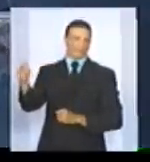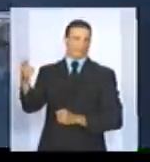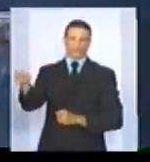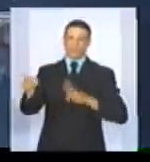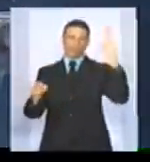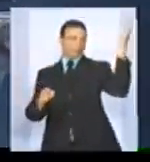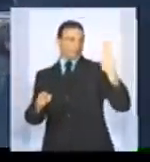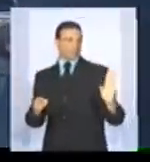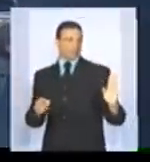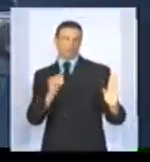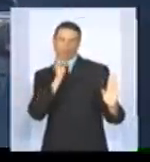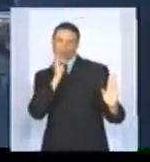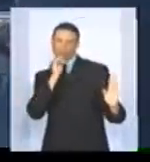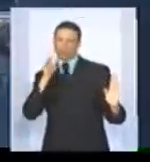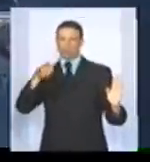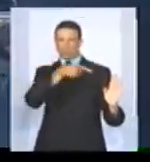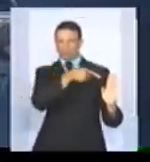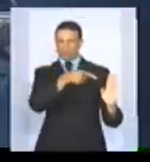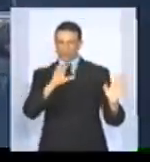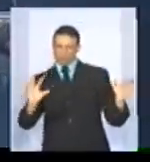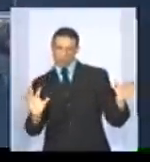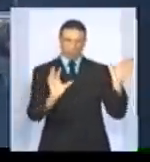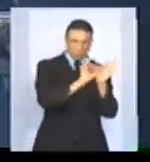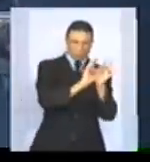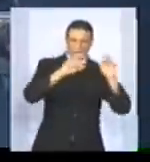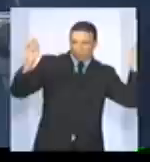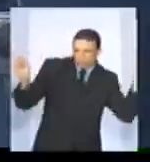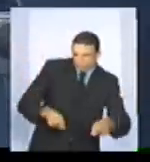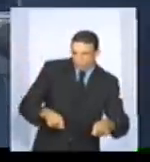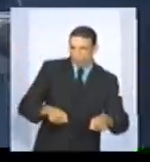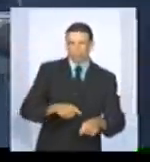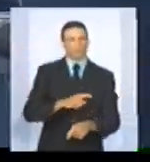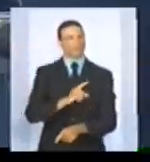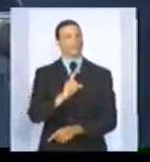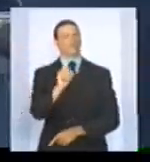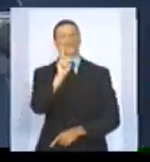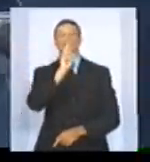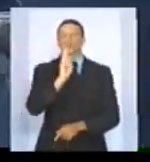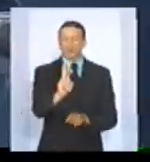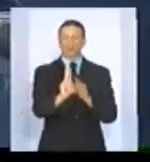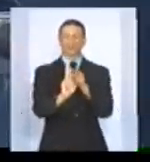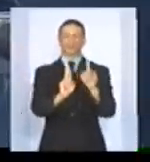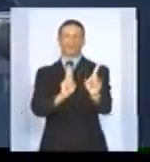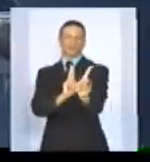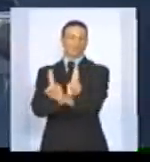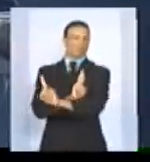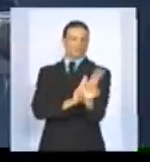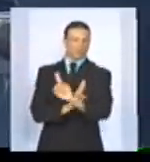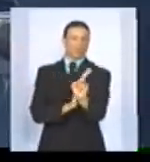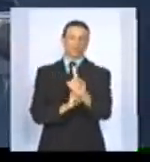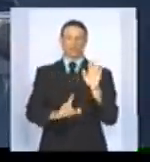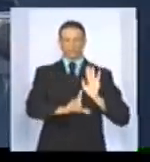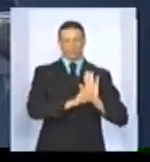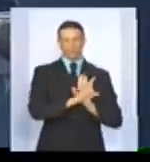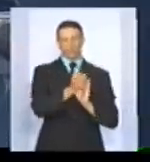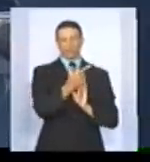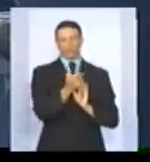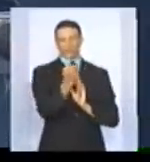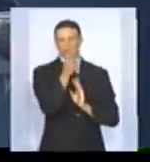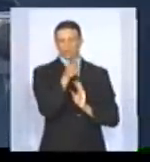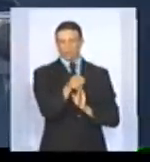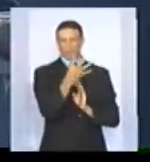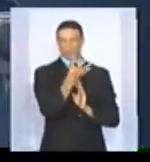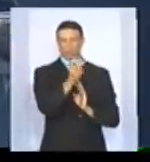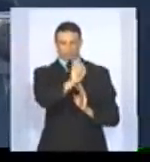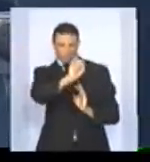escolha. Dá para convivermos com essa total insegurança? A resposta é não. Assim, a suspensão da vigência da Lei 12.485